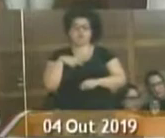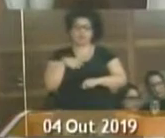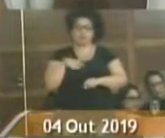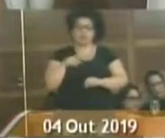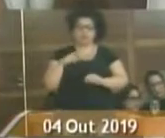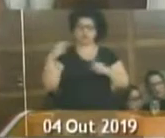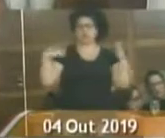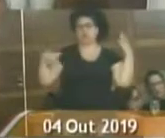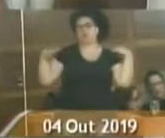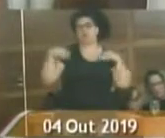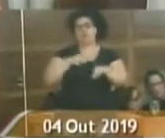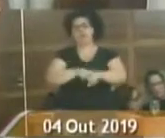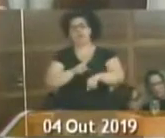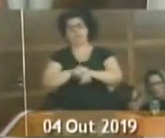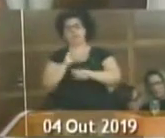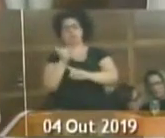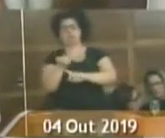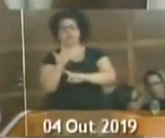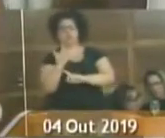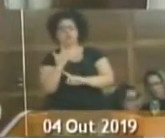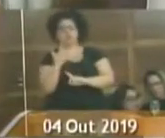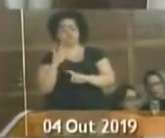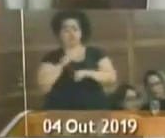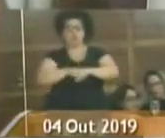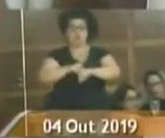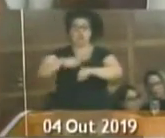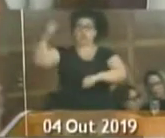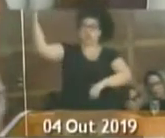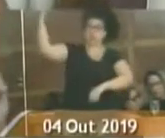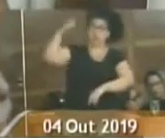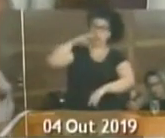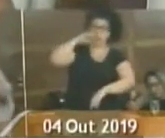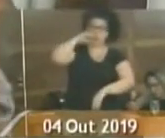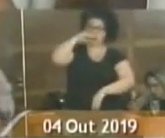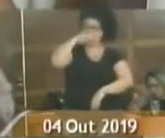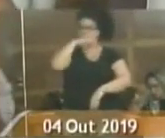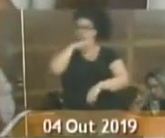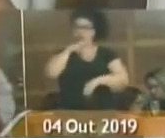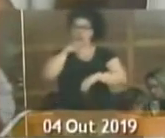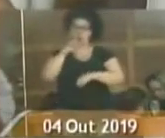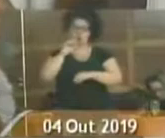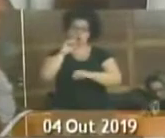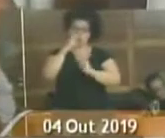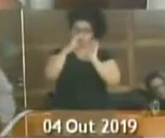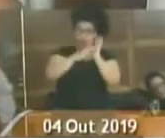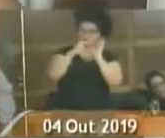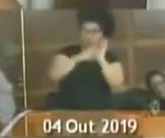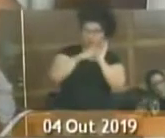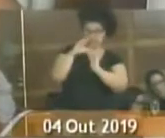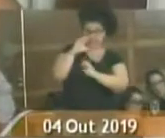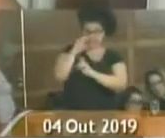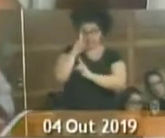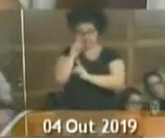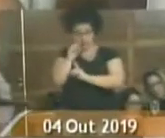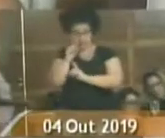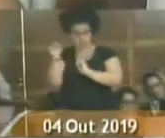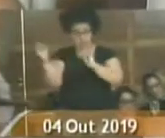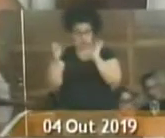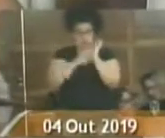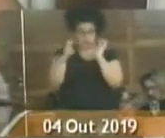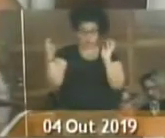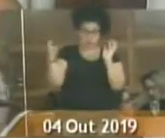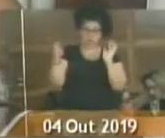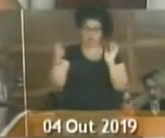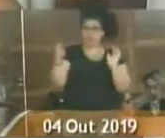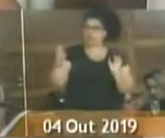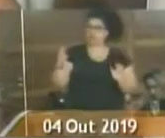quente, meio-dia, né, a hora que o sol tá, ó. Deixa para passear com ele bem cedinho de manhã, assim que vocês acordarem, mas quem acordar meio-dia também